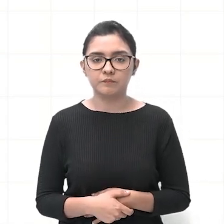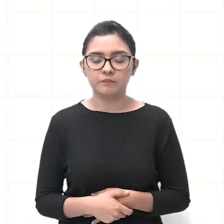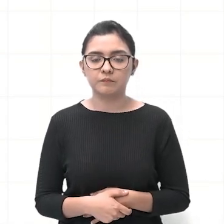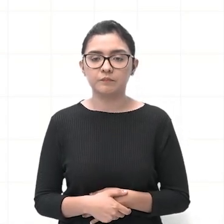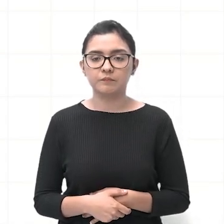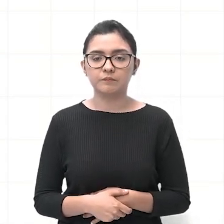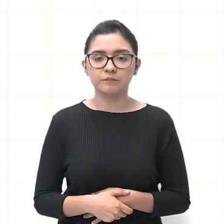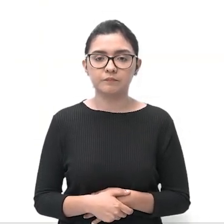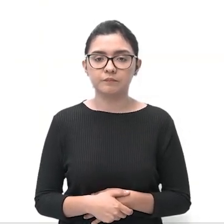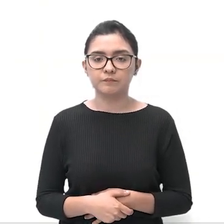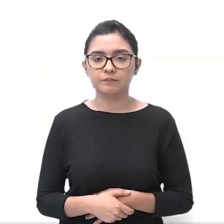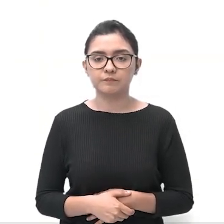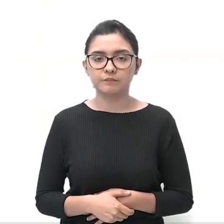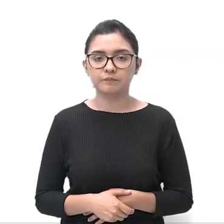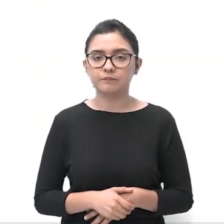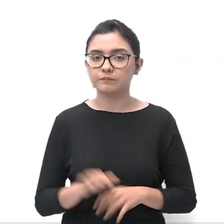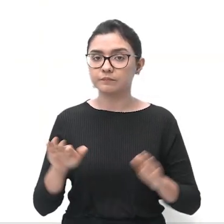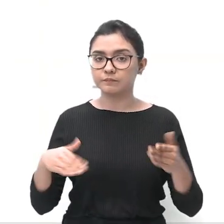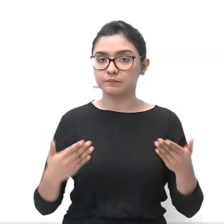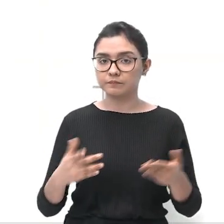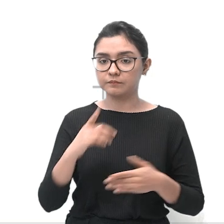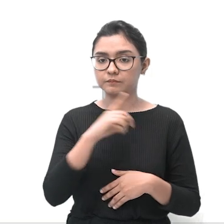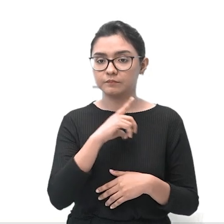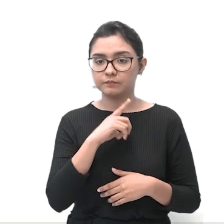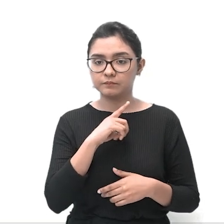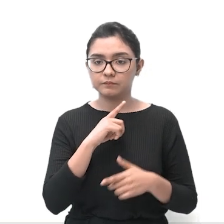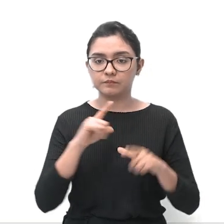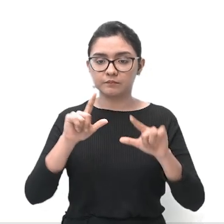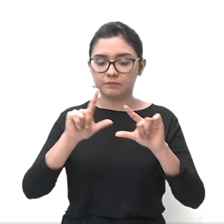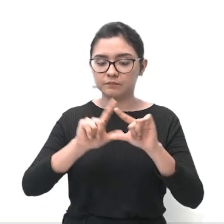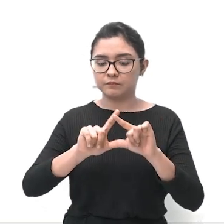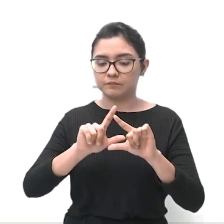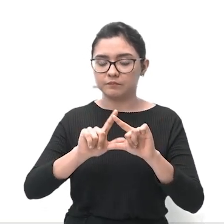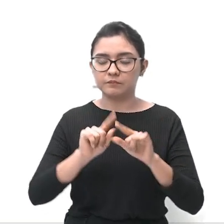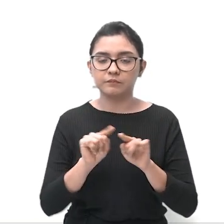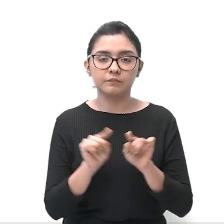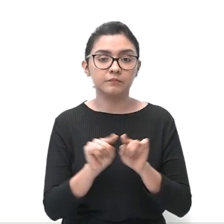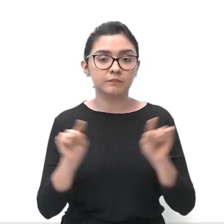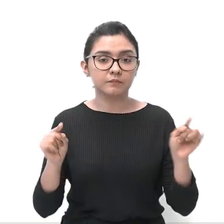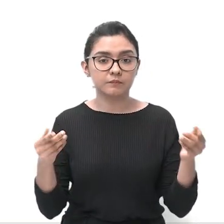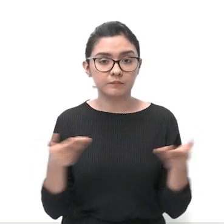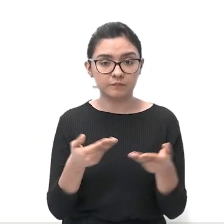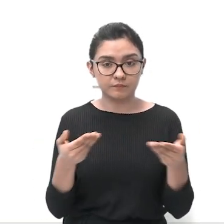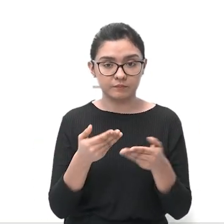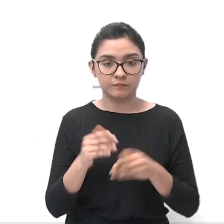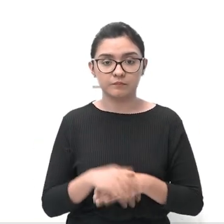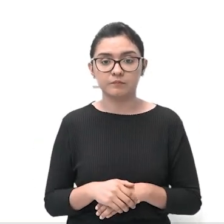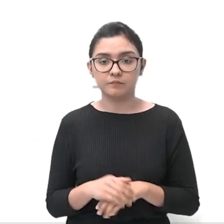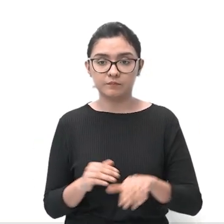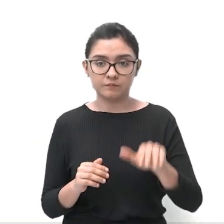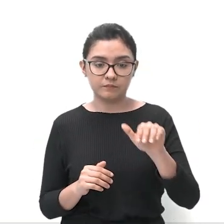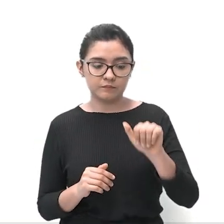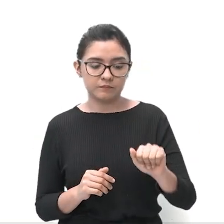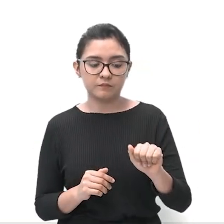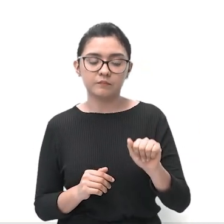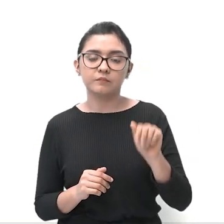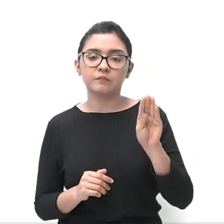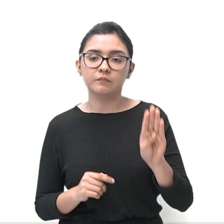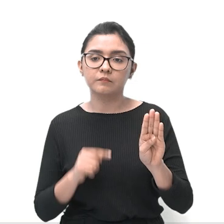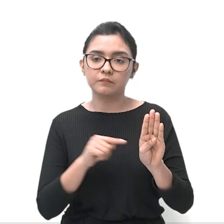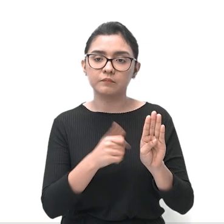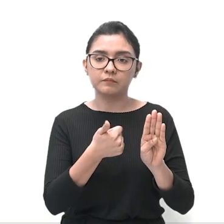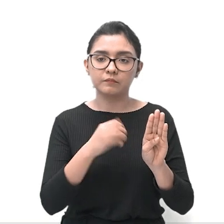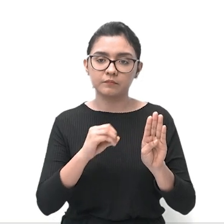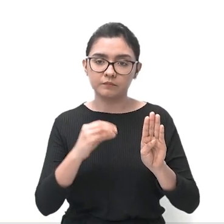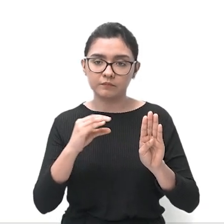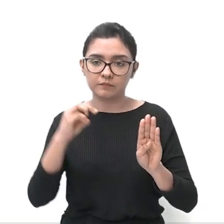Então temos aí o nosso triângulo, né? Só que agora o lado AB mede 10 centímetros.